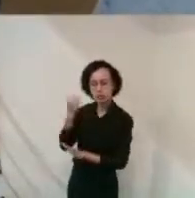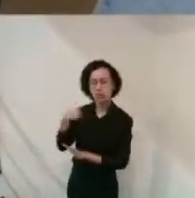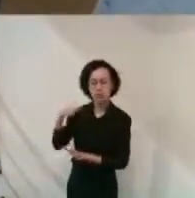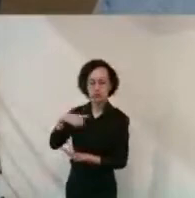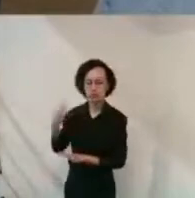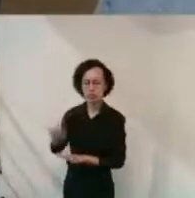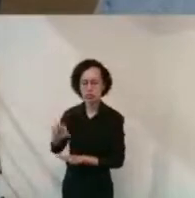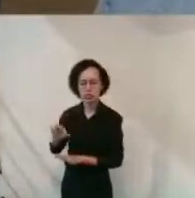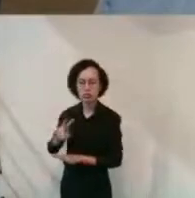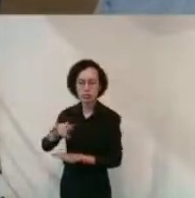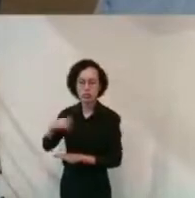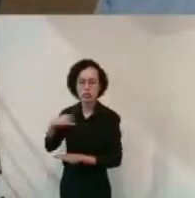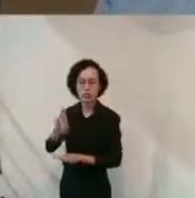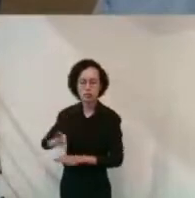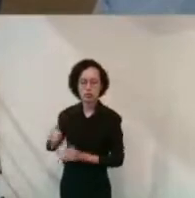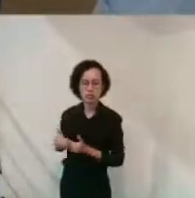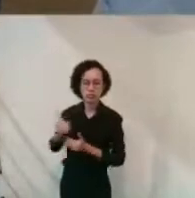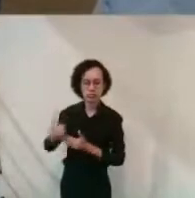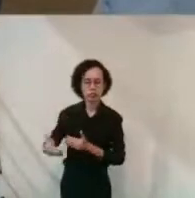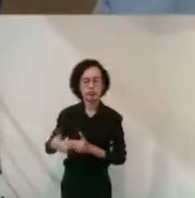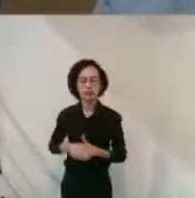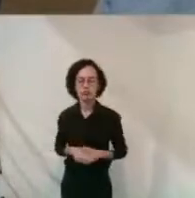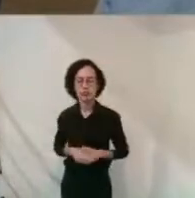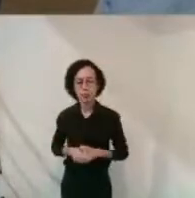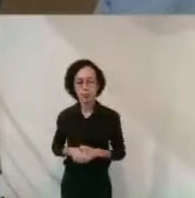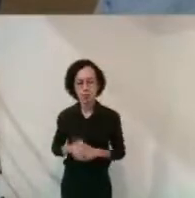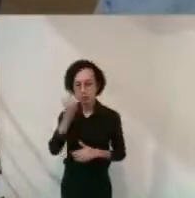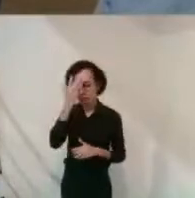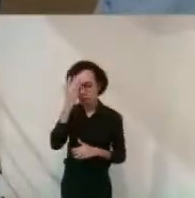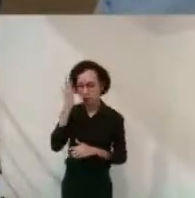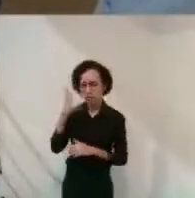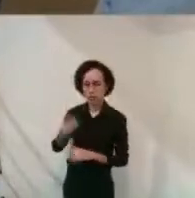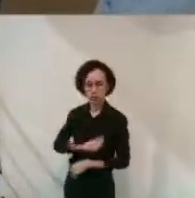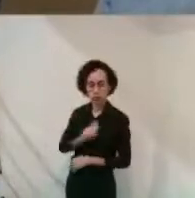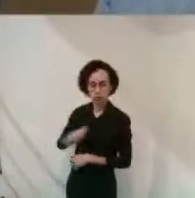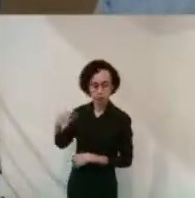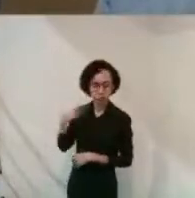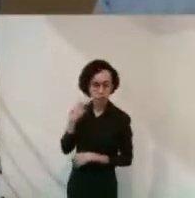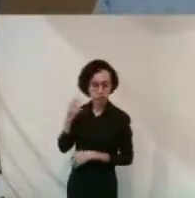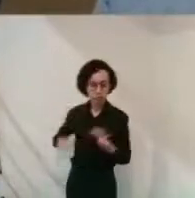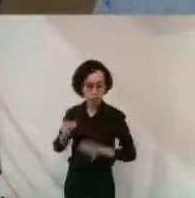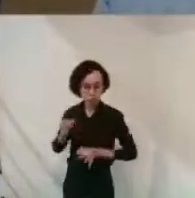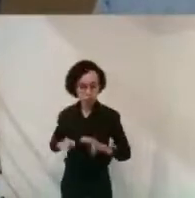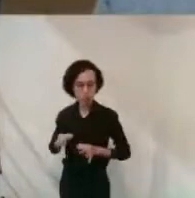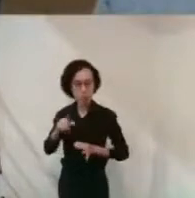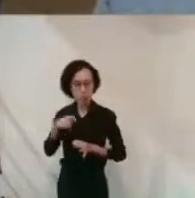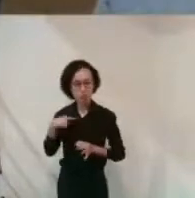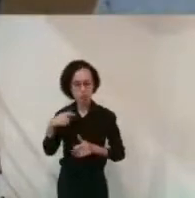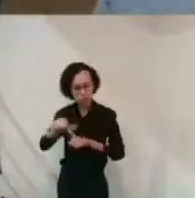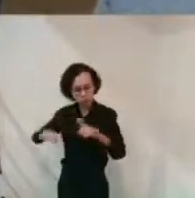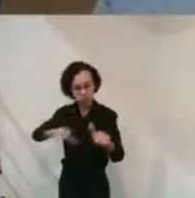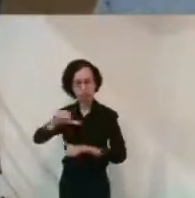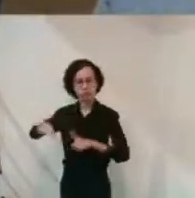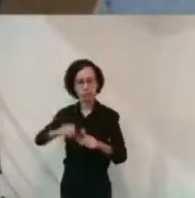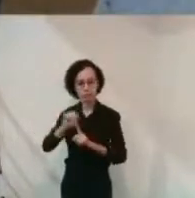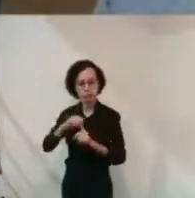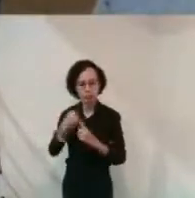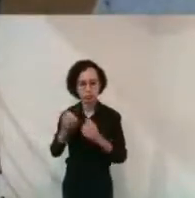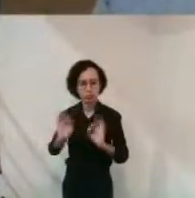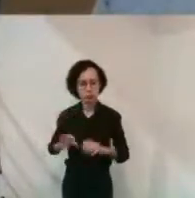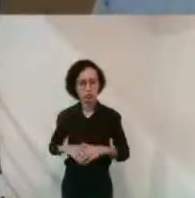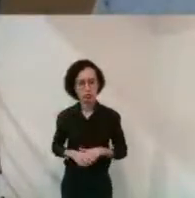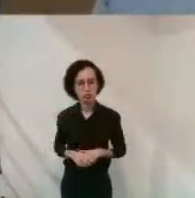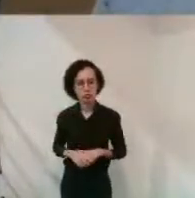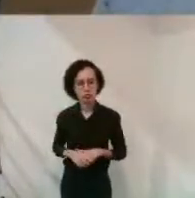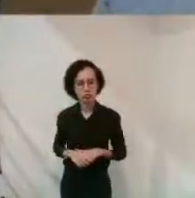vai ser utilizado para facilitar a vida do promotor de justiça, para que ele seja realmente um agente de transformação social.